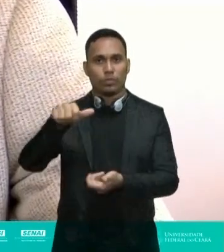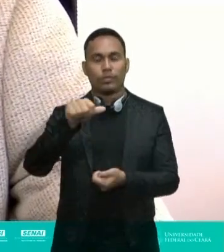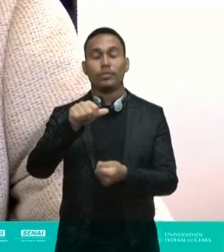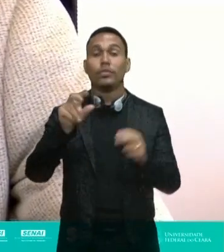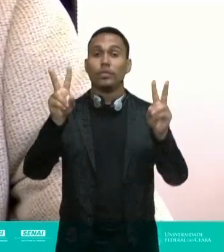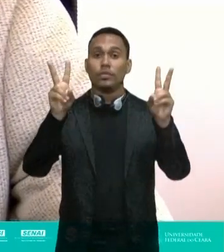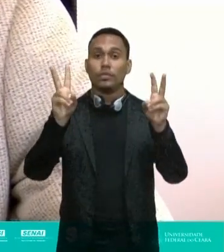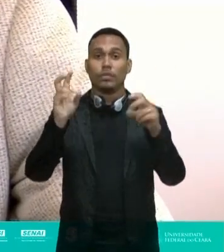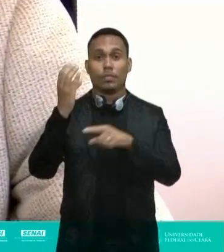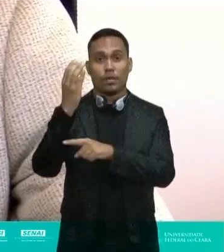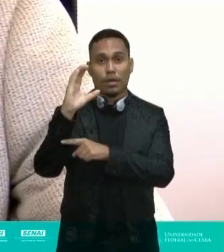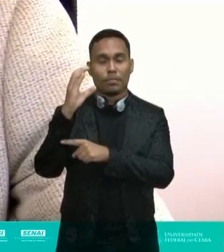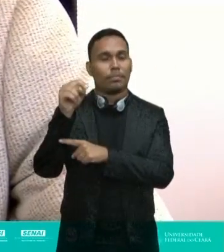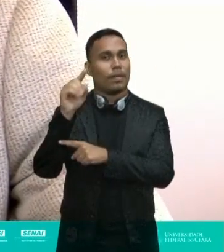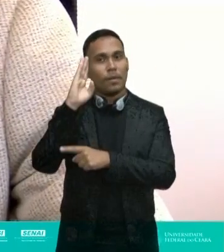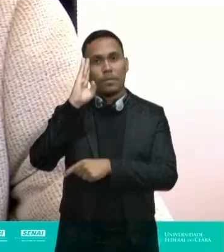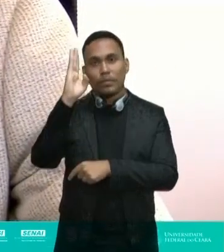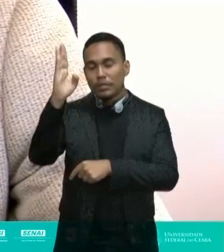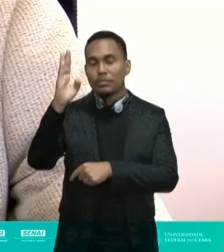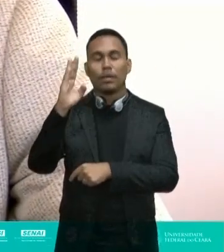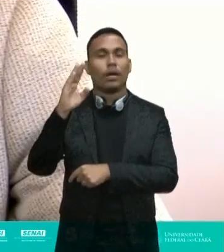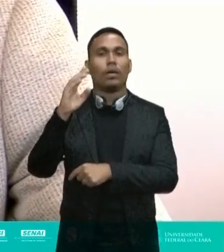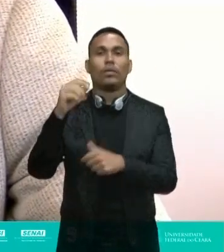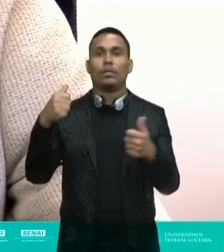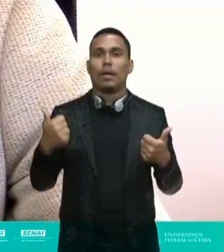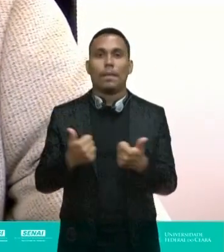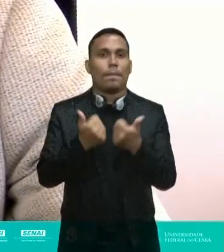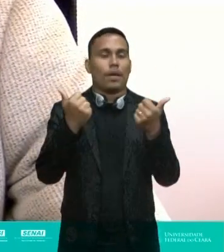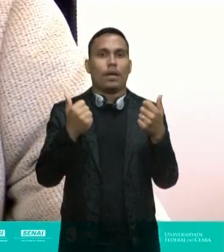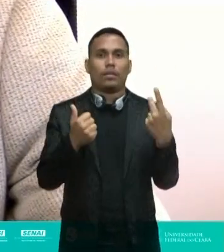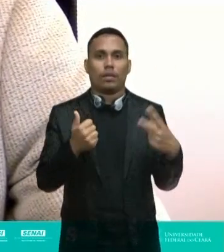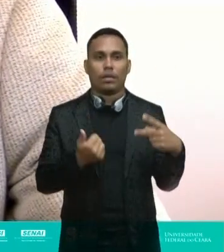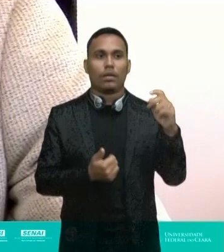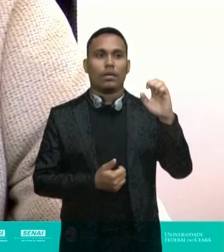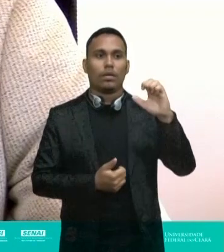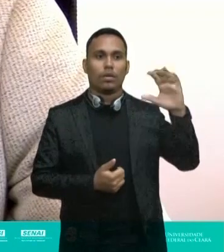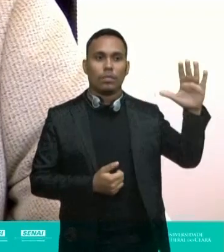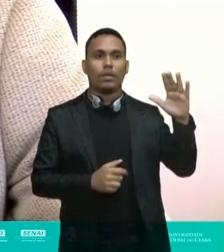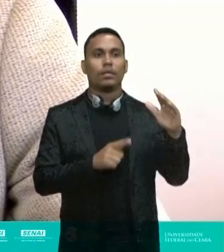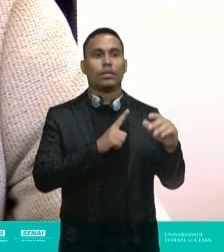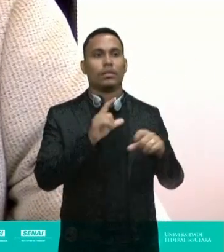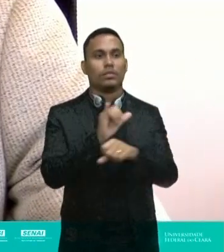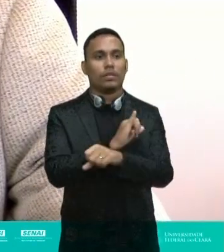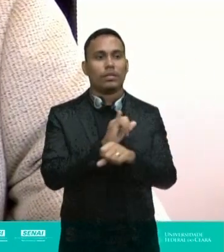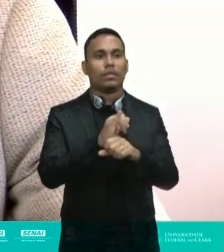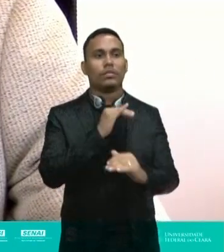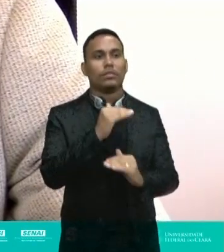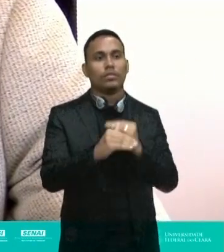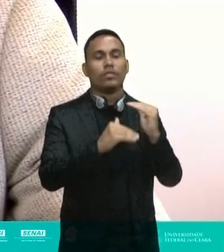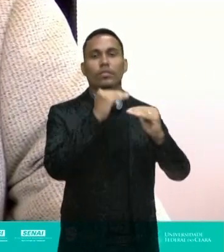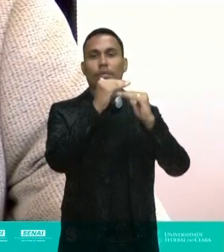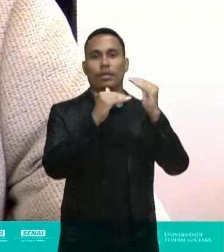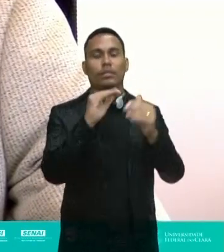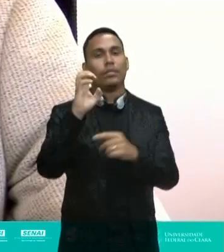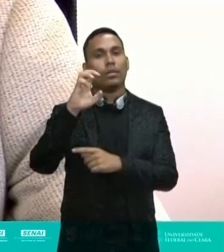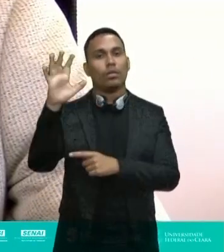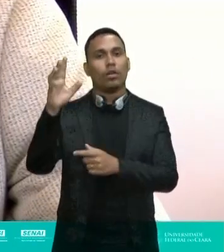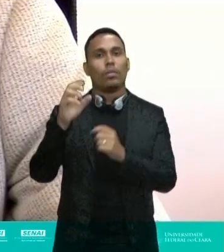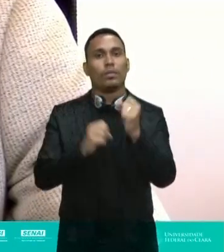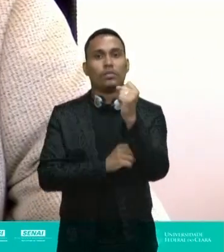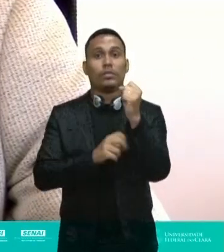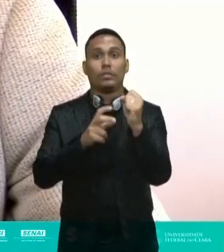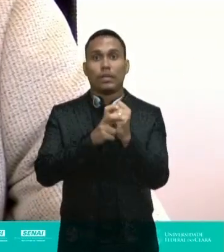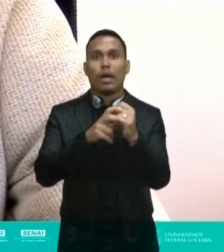carbónica é o aspecto central do Pacto Ecológico Europeu, que define uma nova estratégia de desenvolvimento e um roteiro para tornar a Europa sustentável, justa